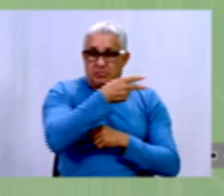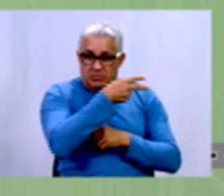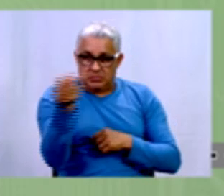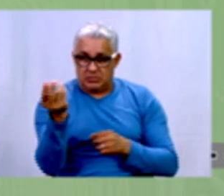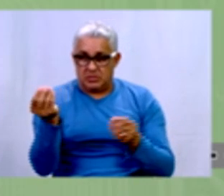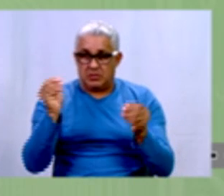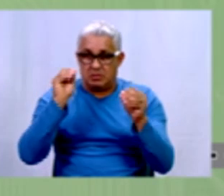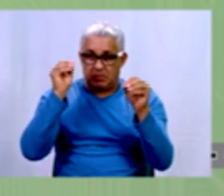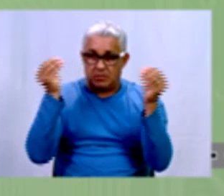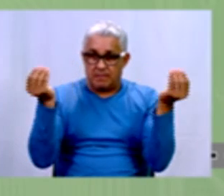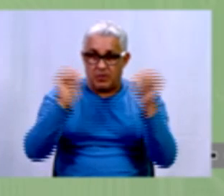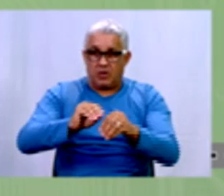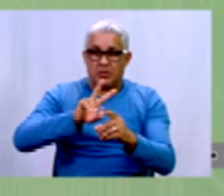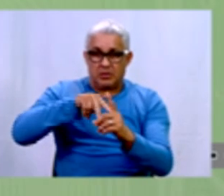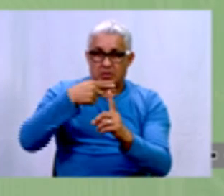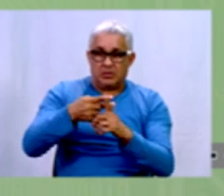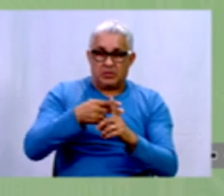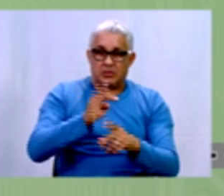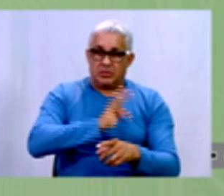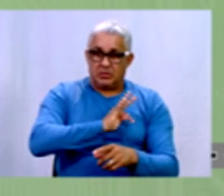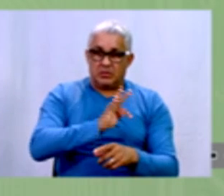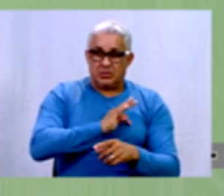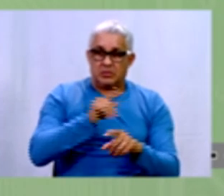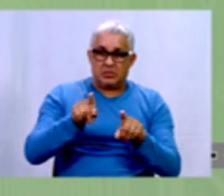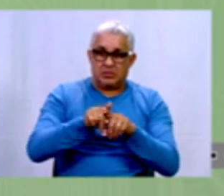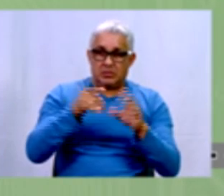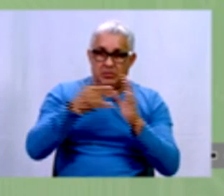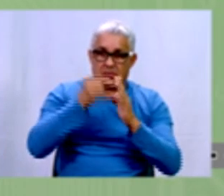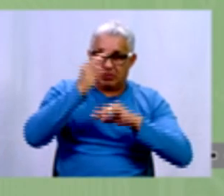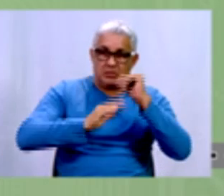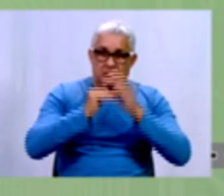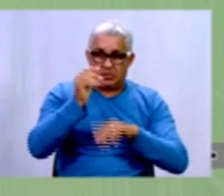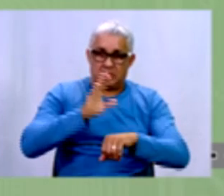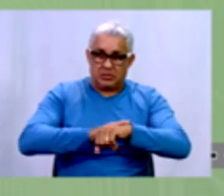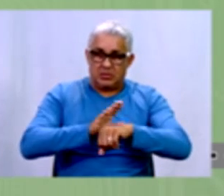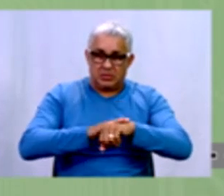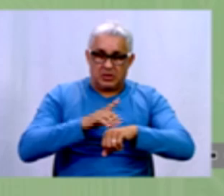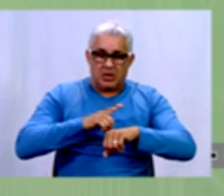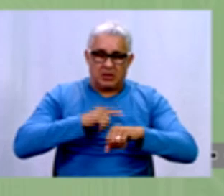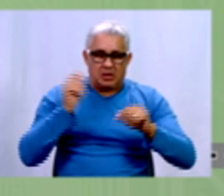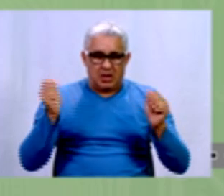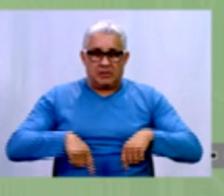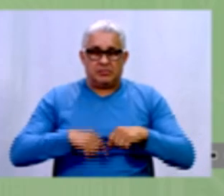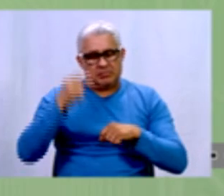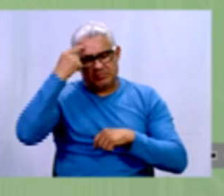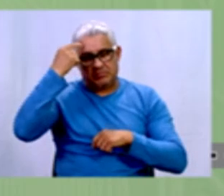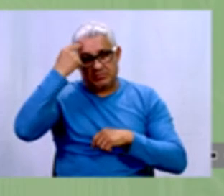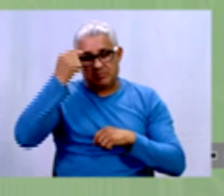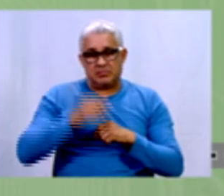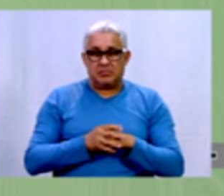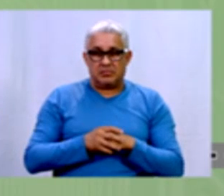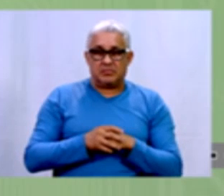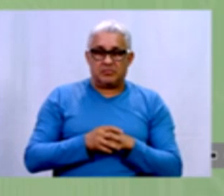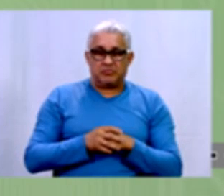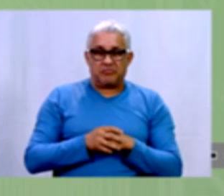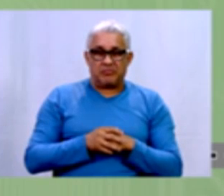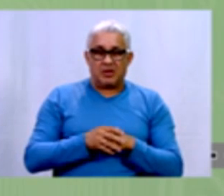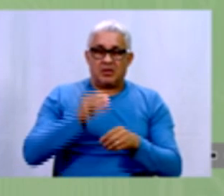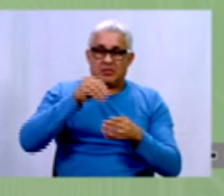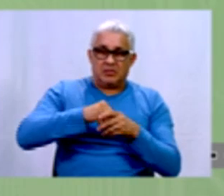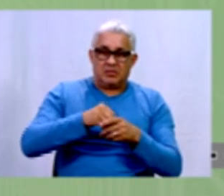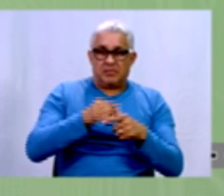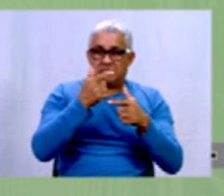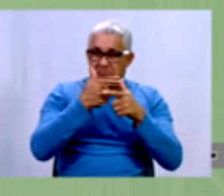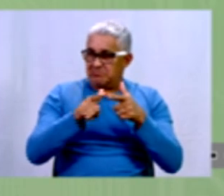para justamente os técnicos, os desenvolvedores terem tempo para poder pensar no